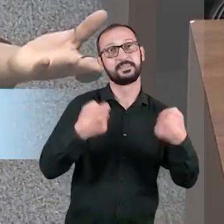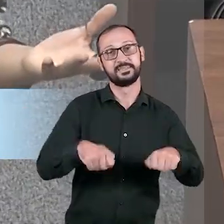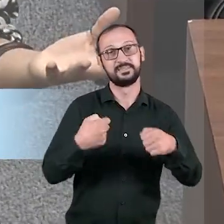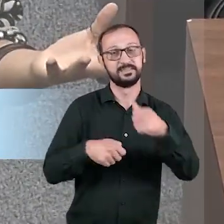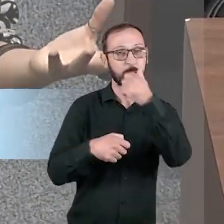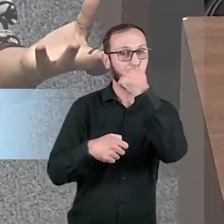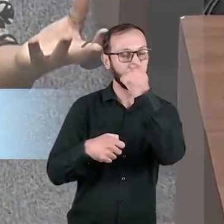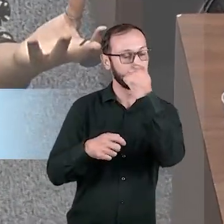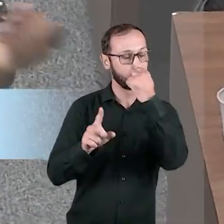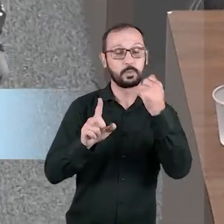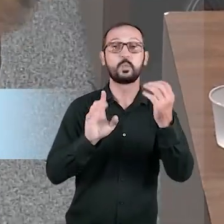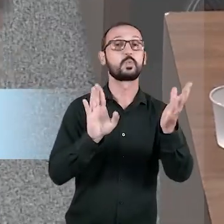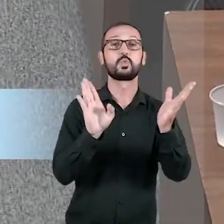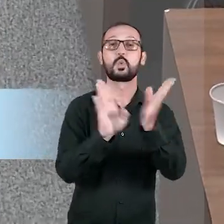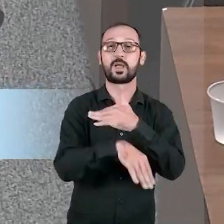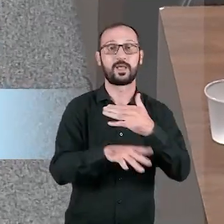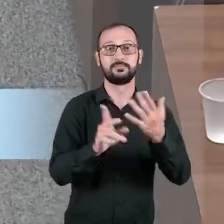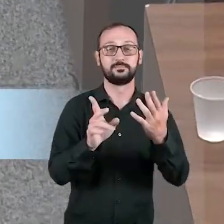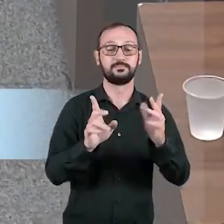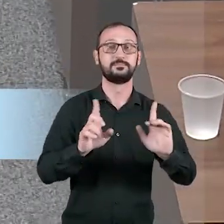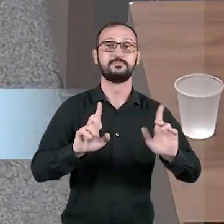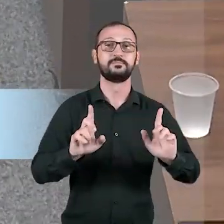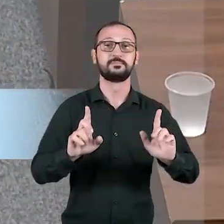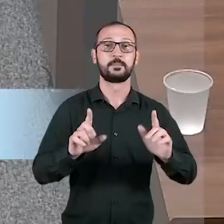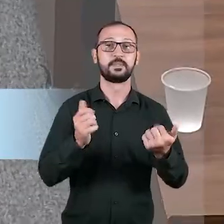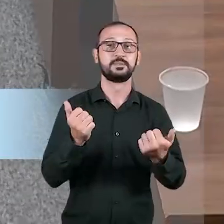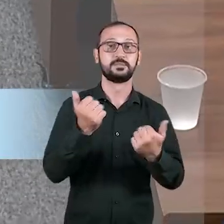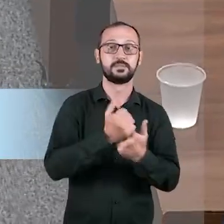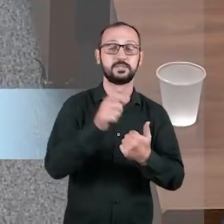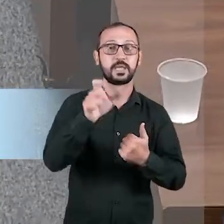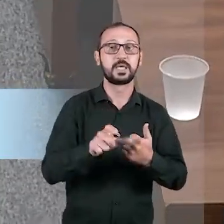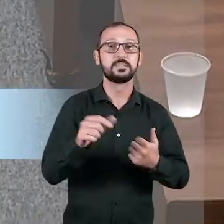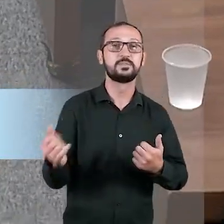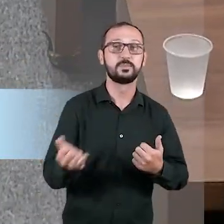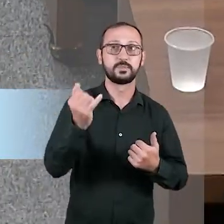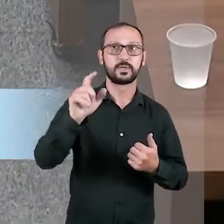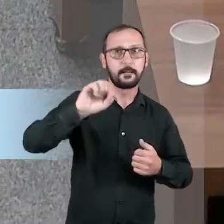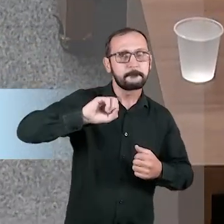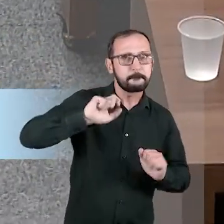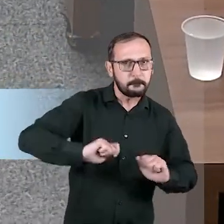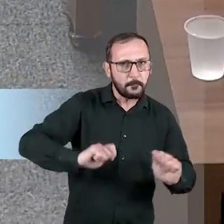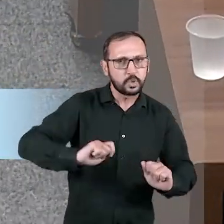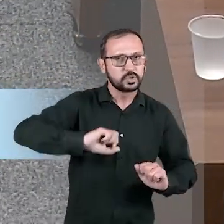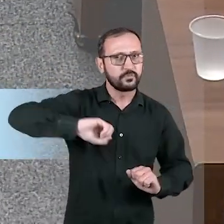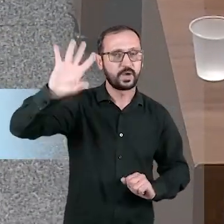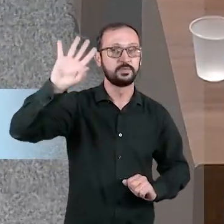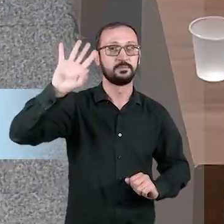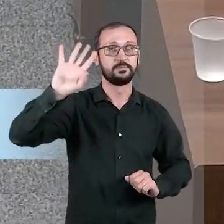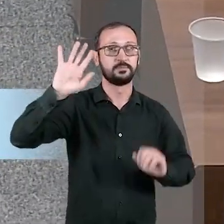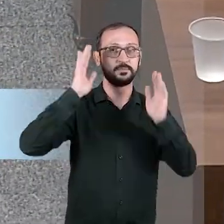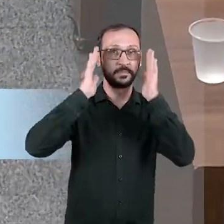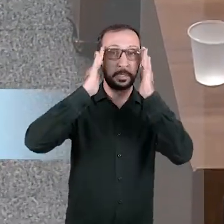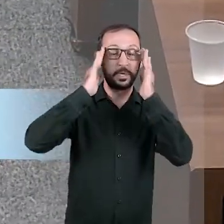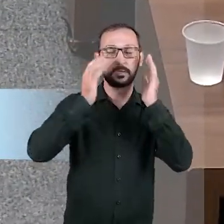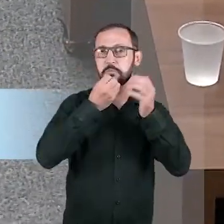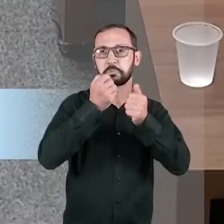no lugar, não trocando, mas entendendo que ela pode ir, entende? E